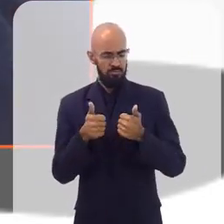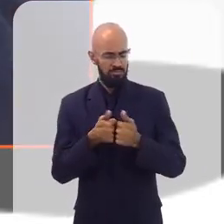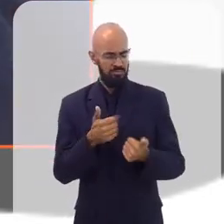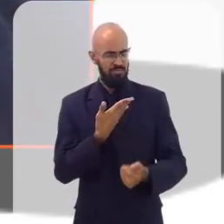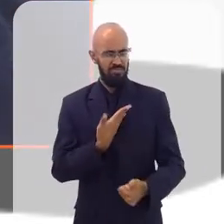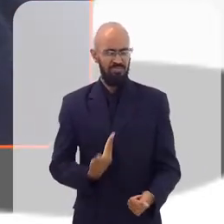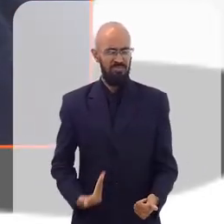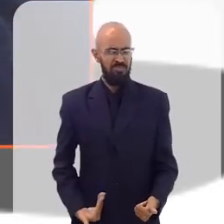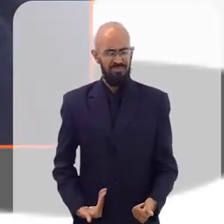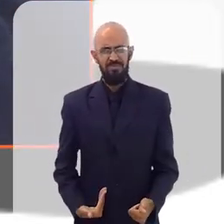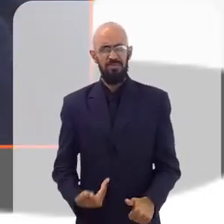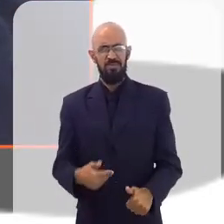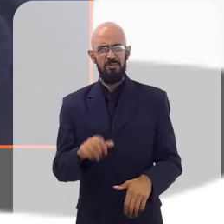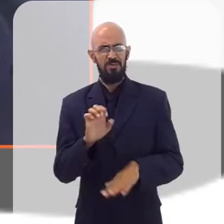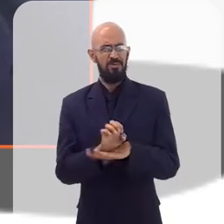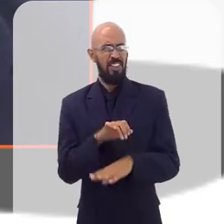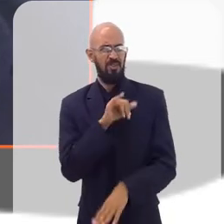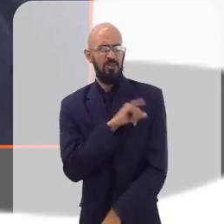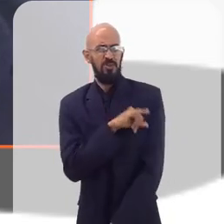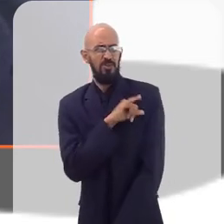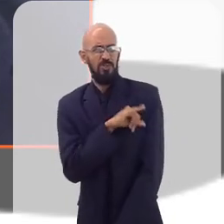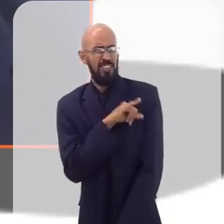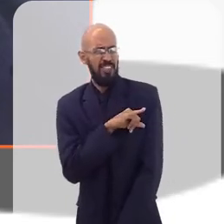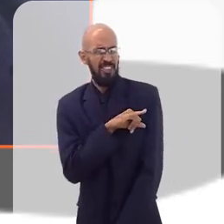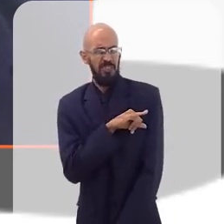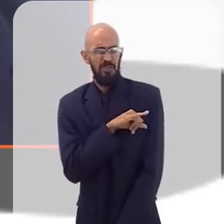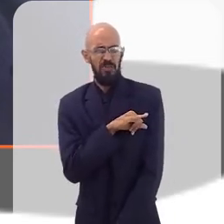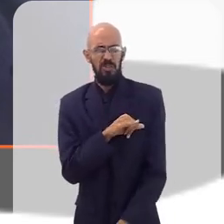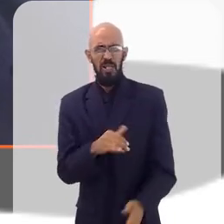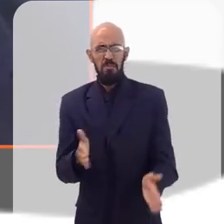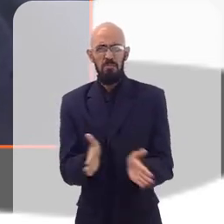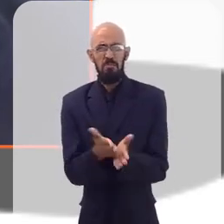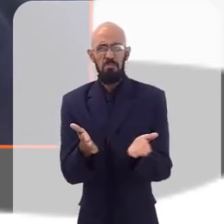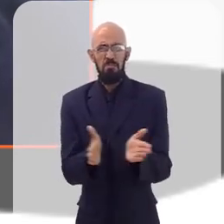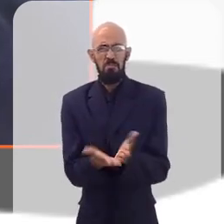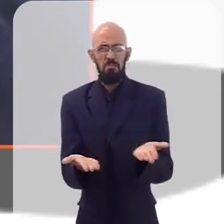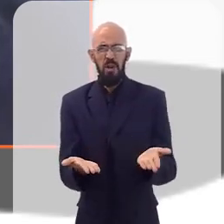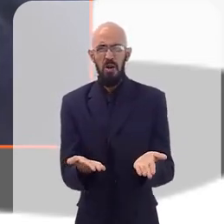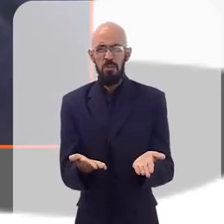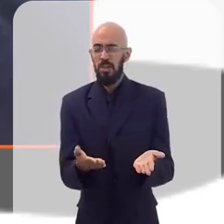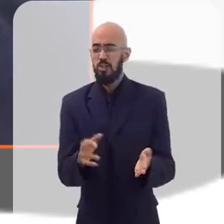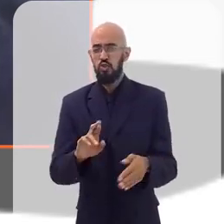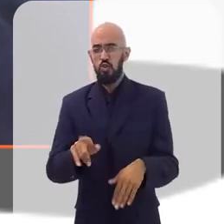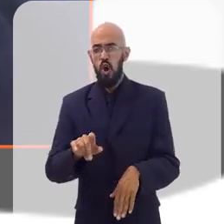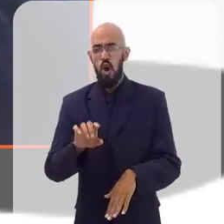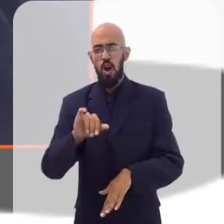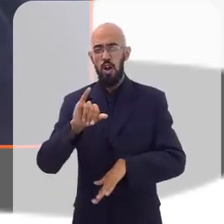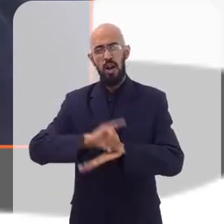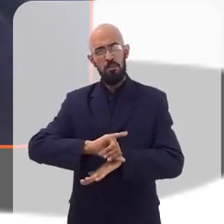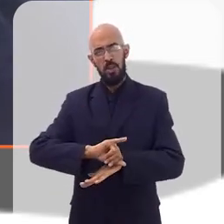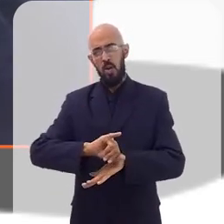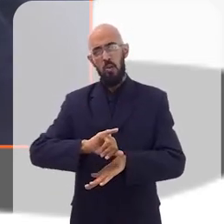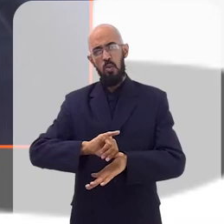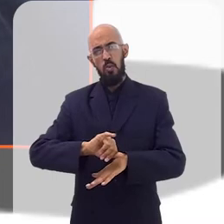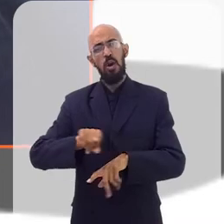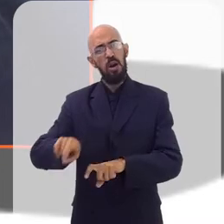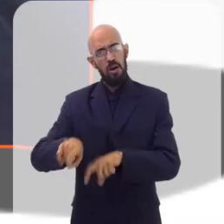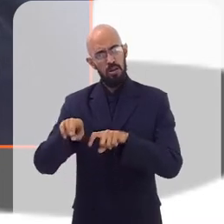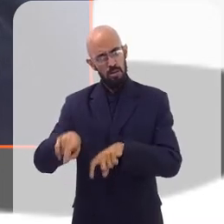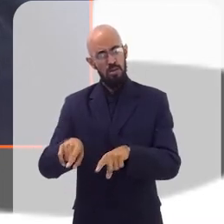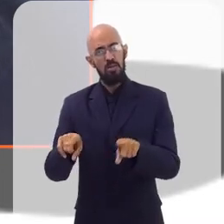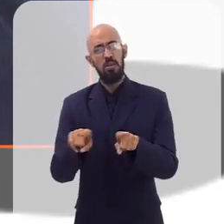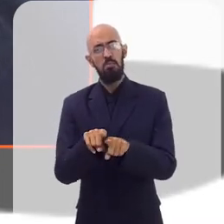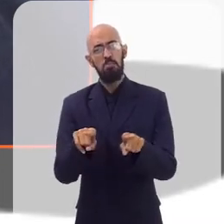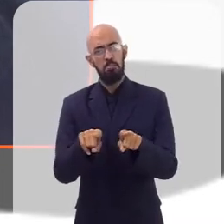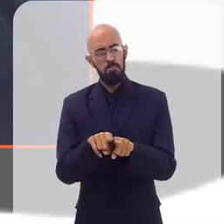público de transporte do Estado do Rio de Janeiro ele é precário não só na capital quanto no